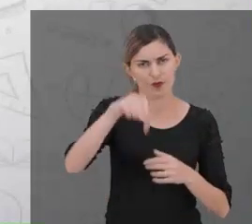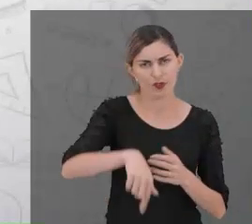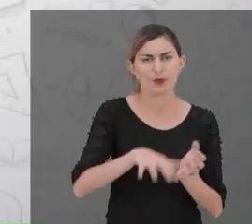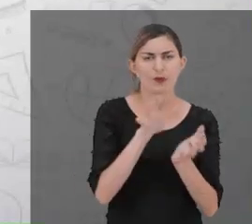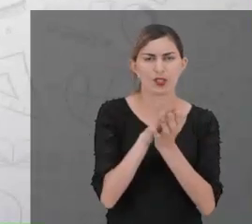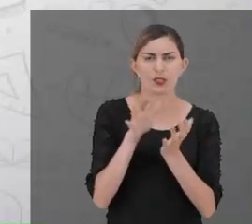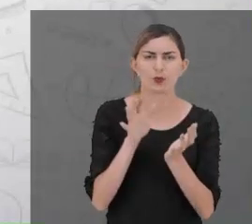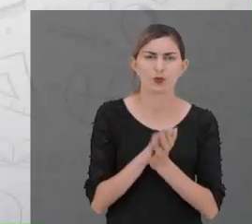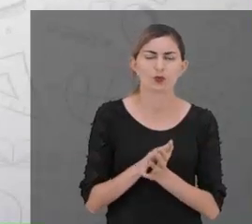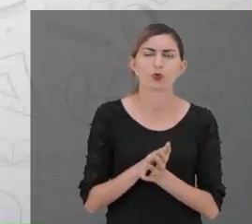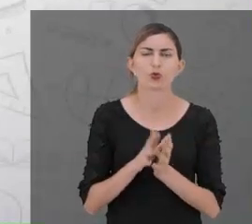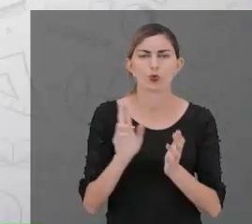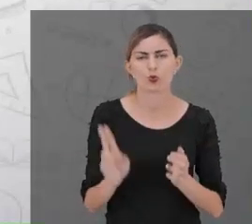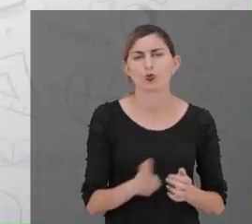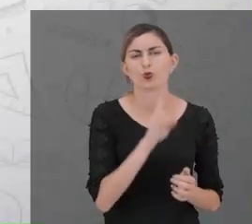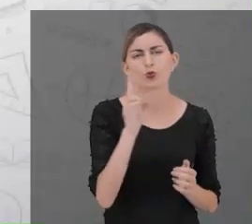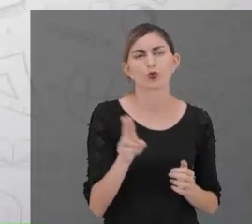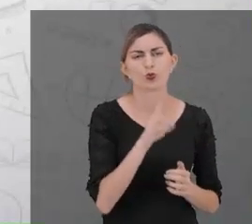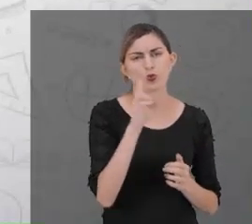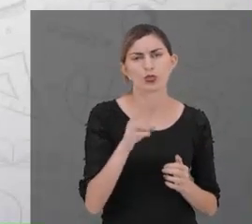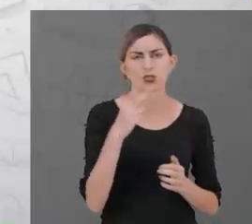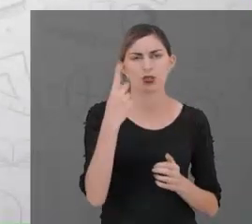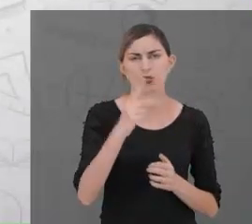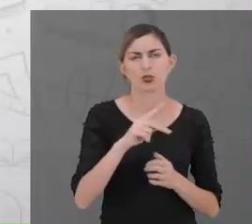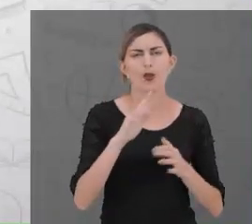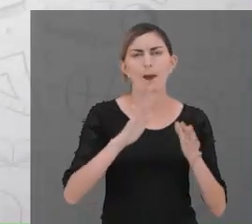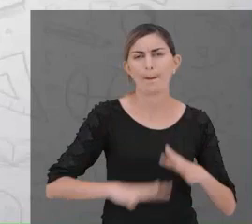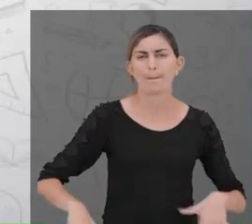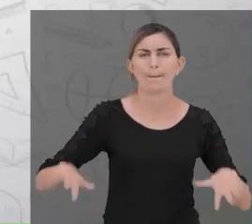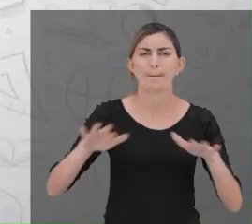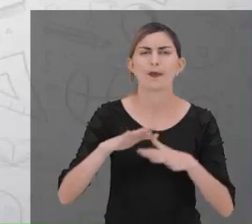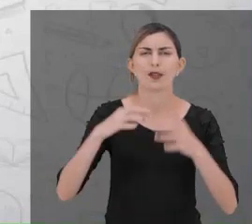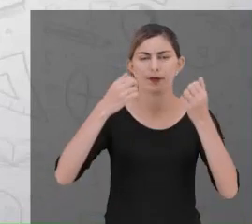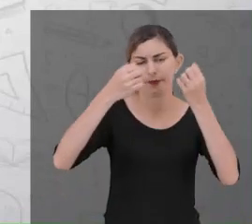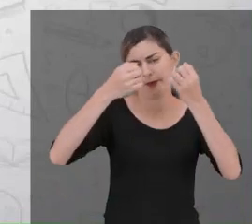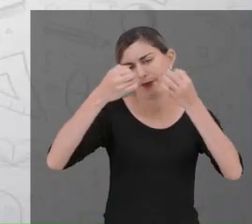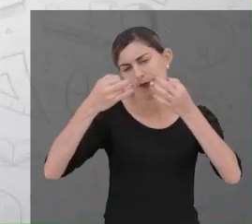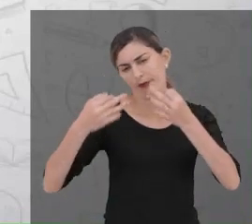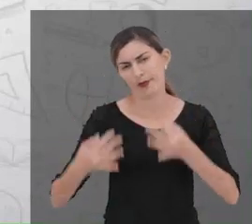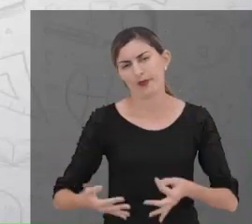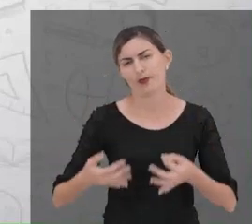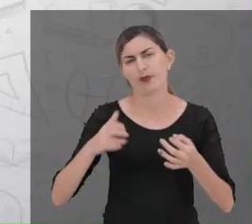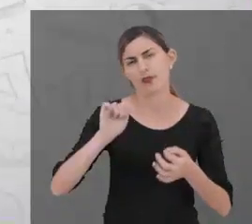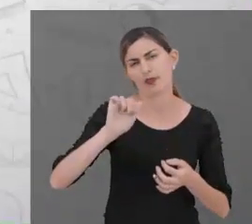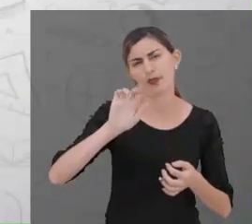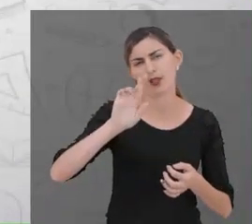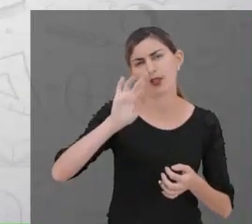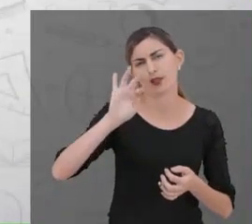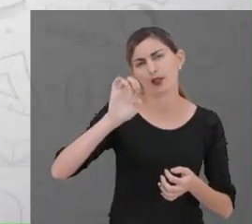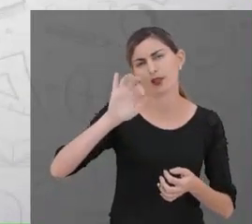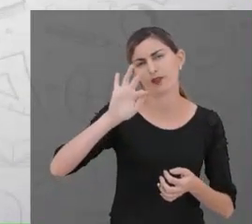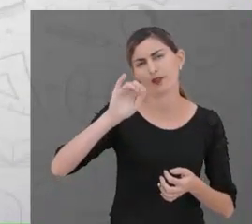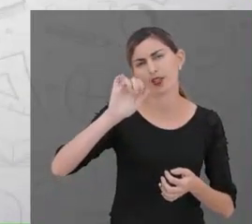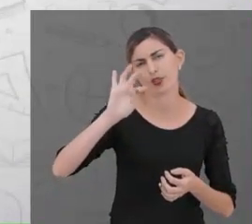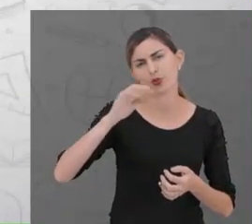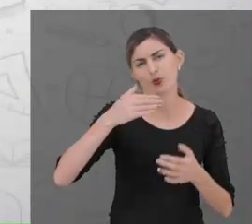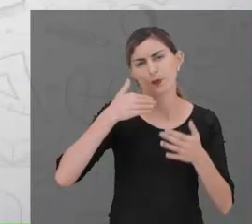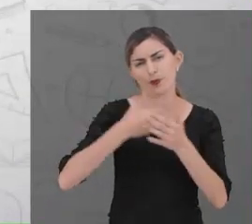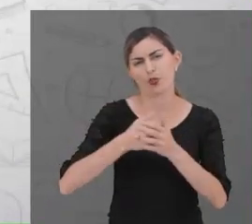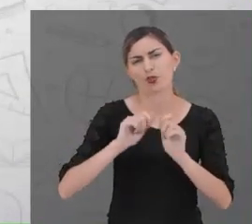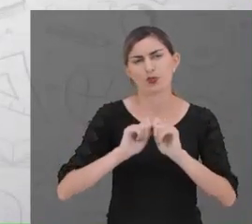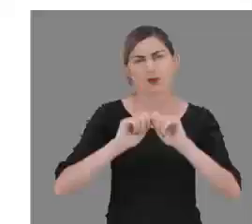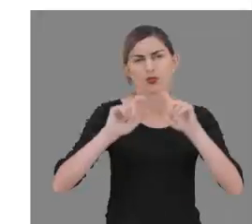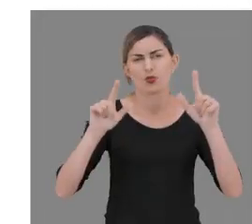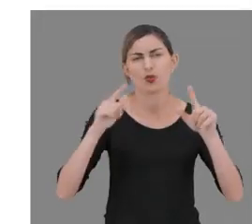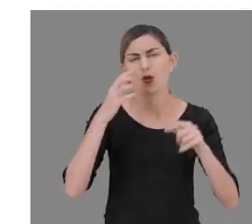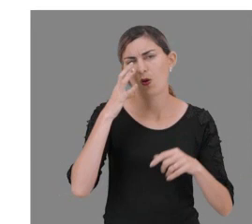Universidade Federal de Pernambuco e utilizaremos ela como meio para a definição dos nossos artefatos. Nesse